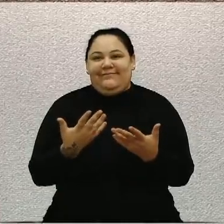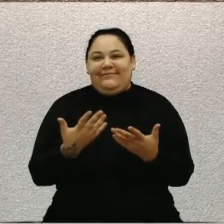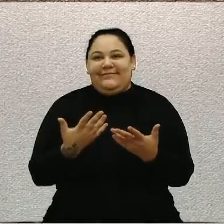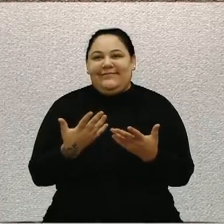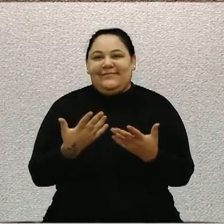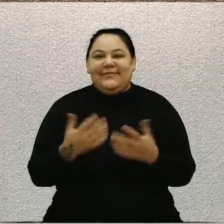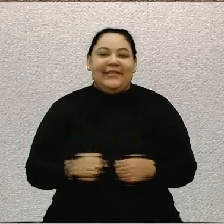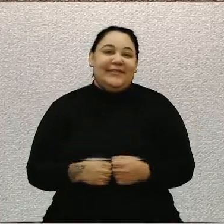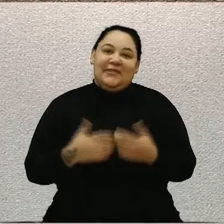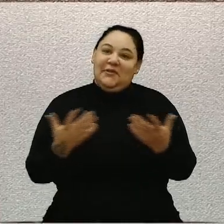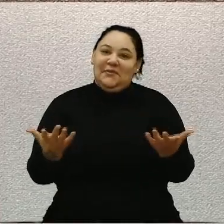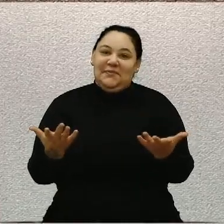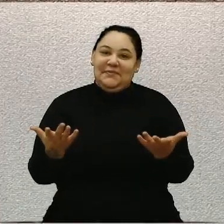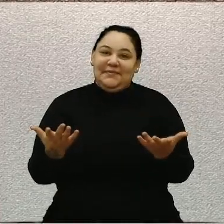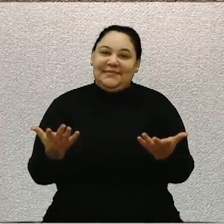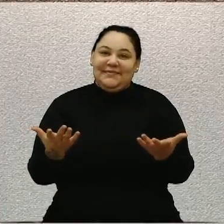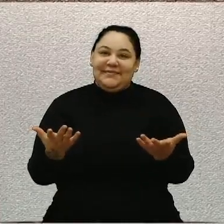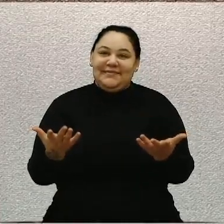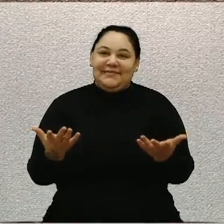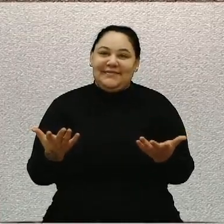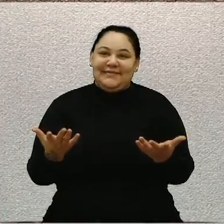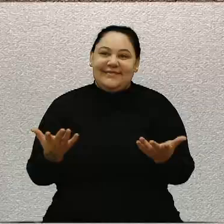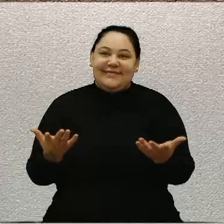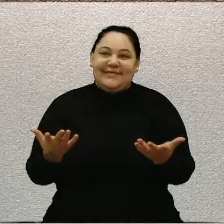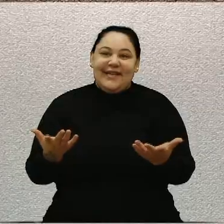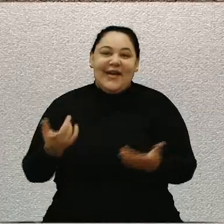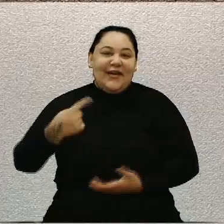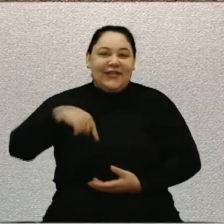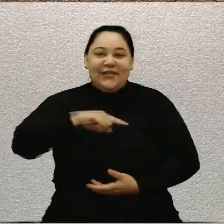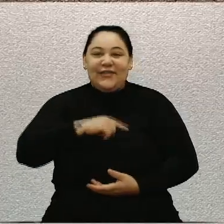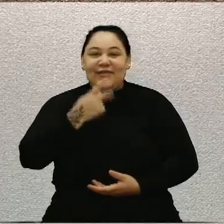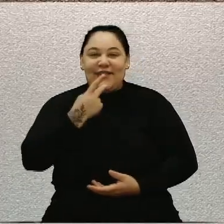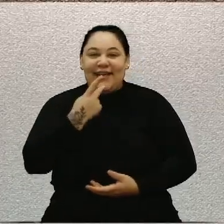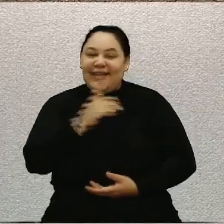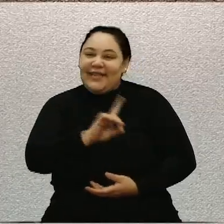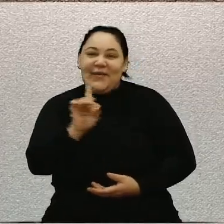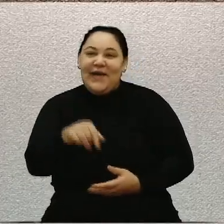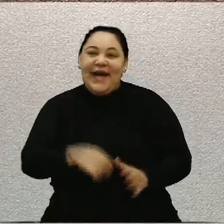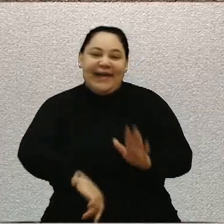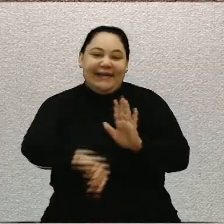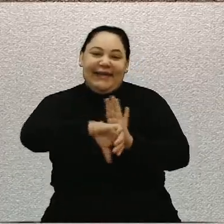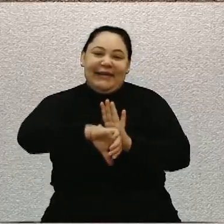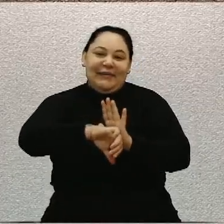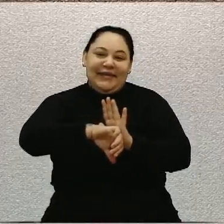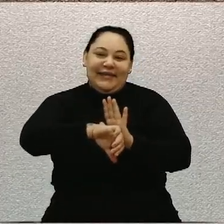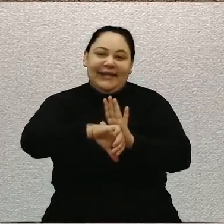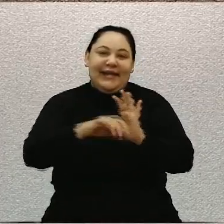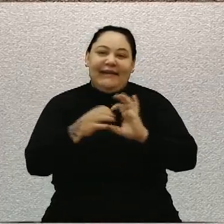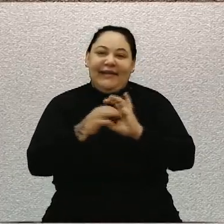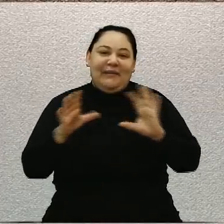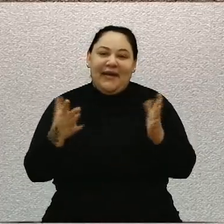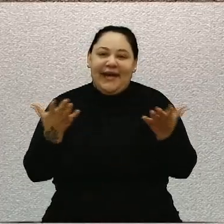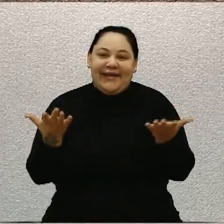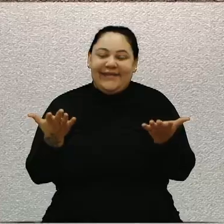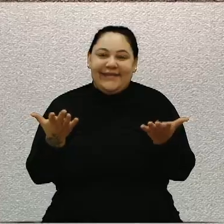Então, nós vamos dizer que não é mais crime e vamos... Peço a palavra.